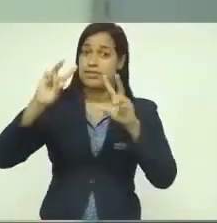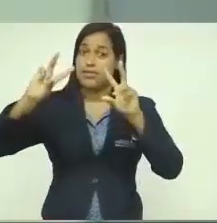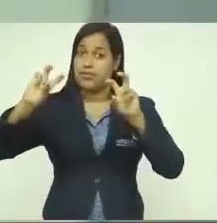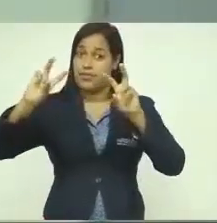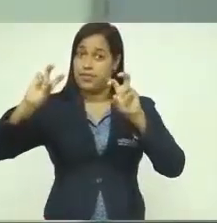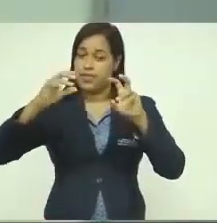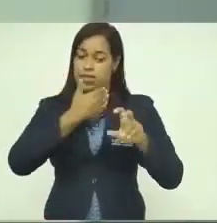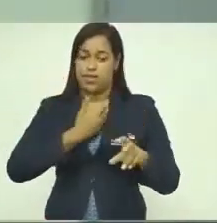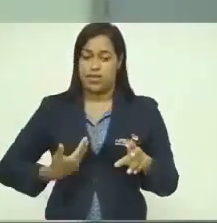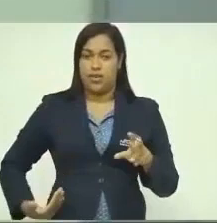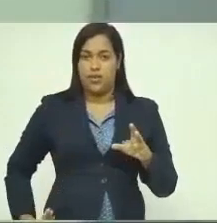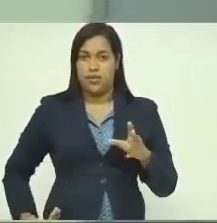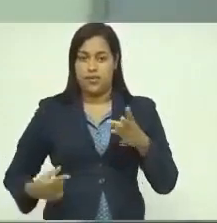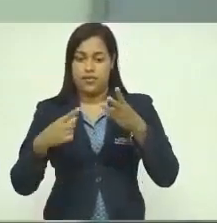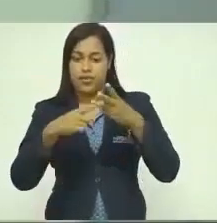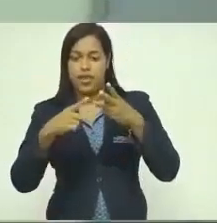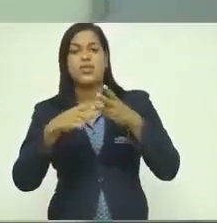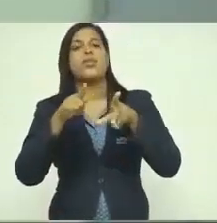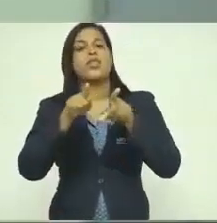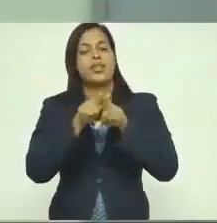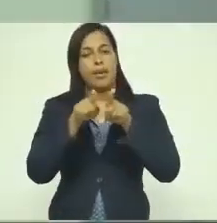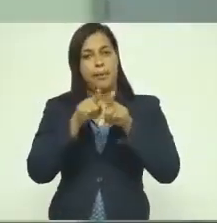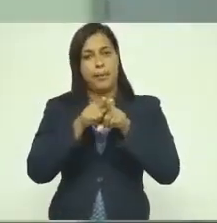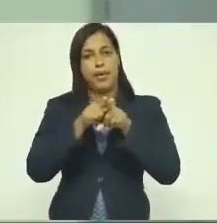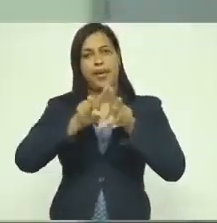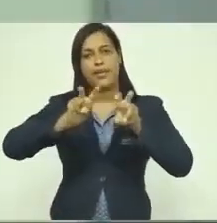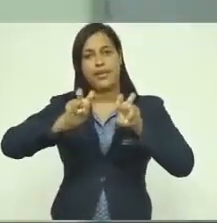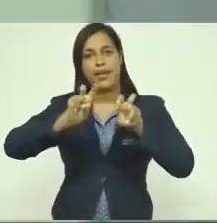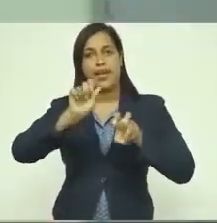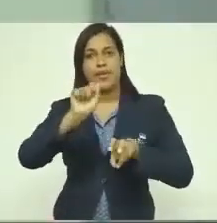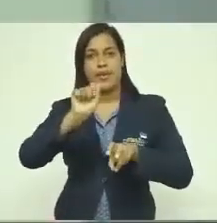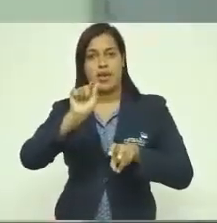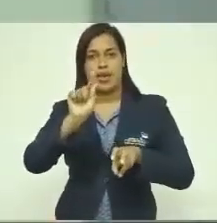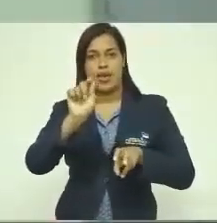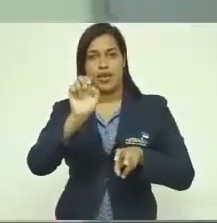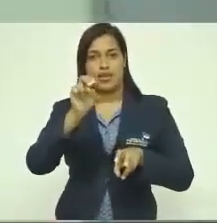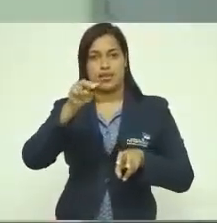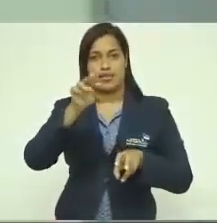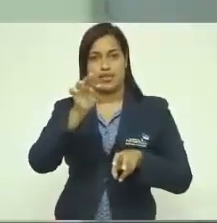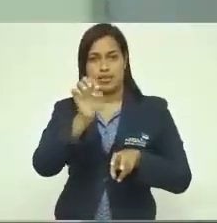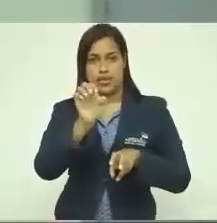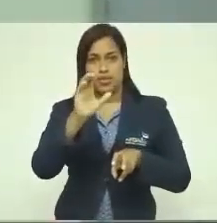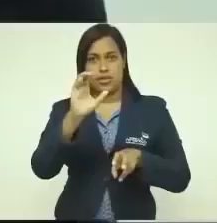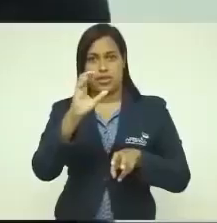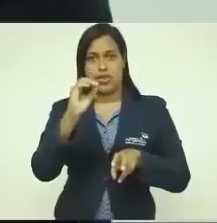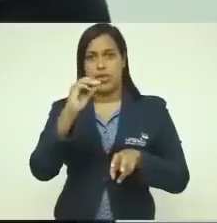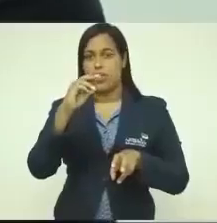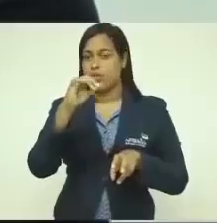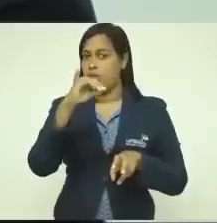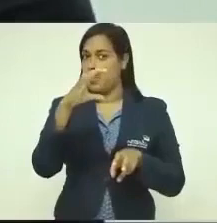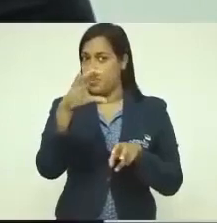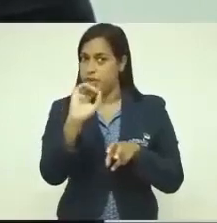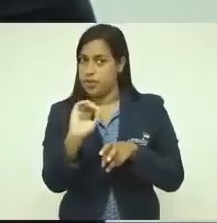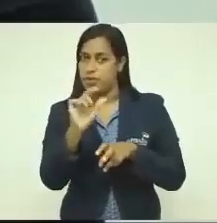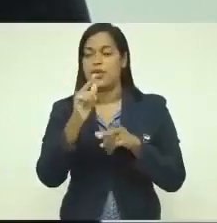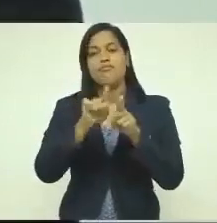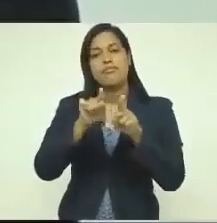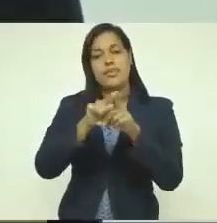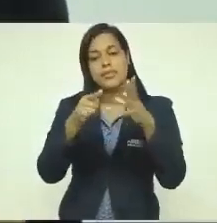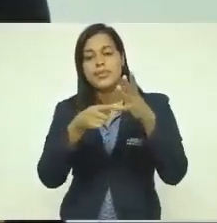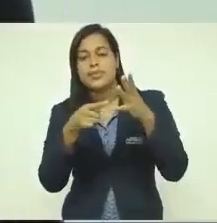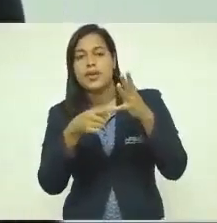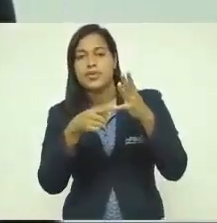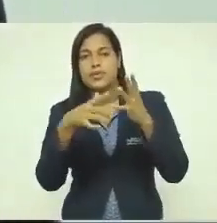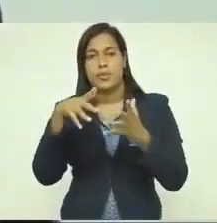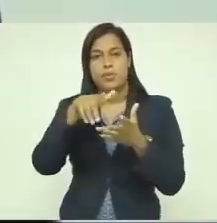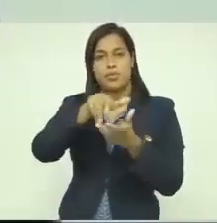em governo, o governo também é caracterizado como agente econômico. Finalmente, o resto do mundo. O